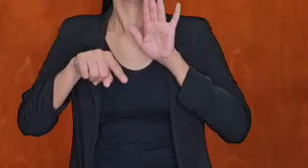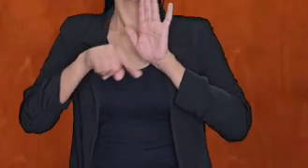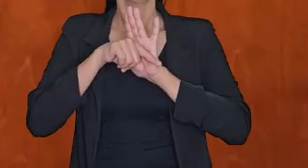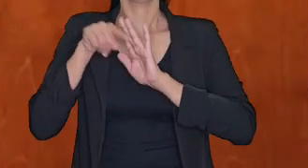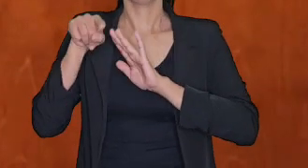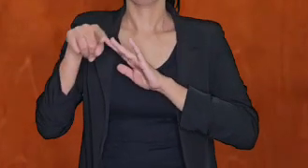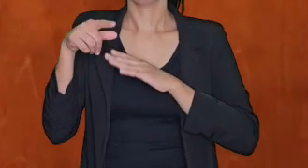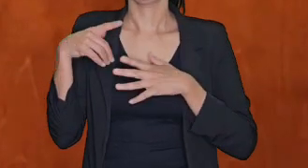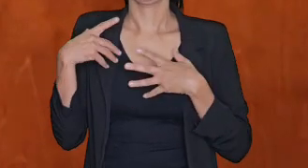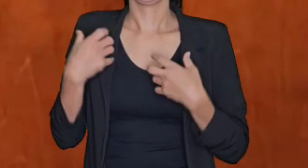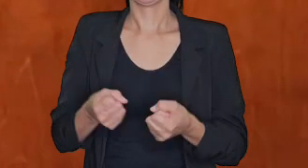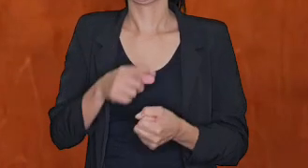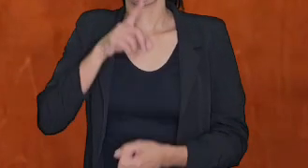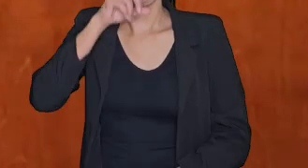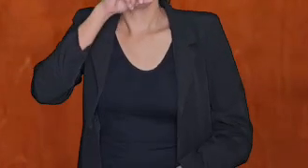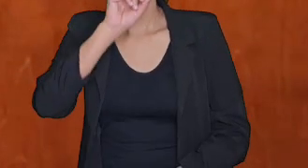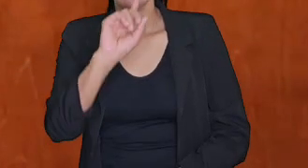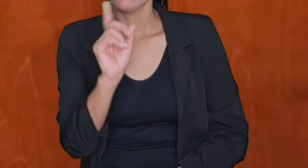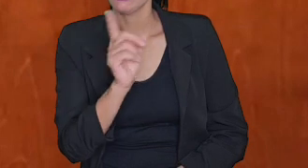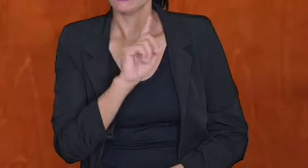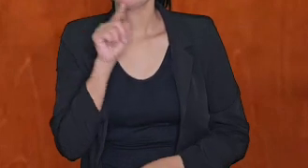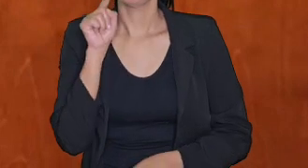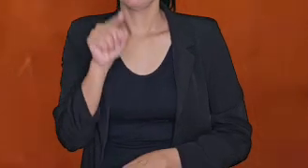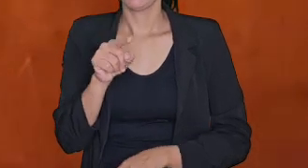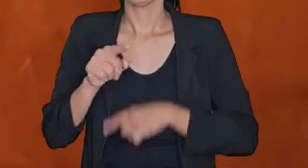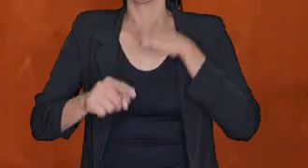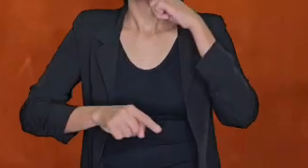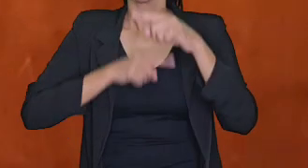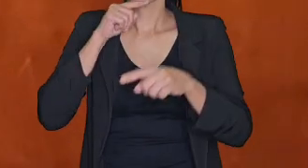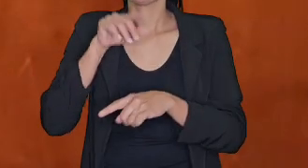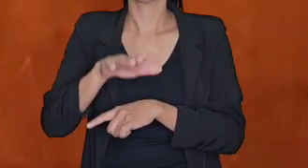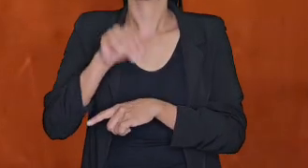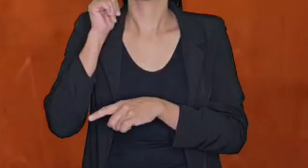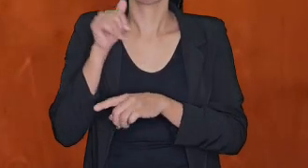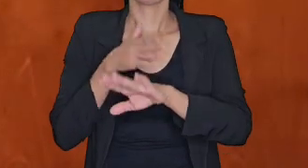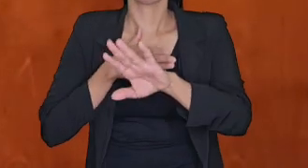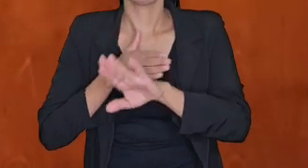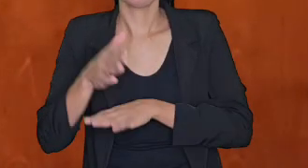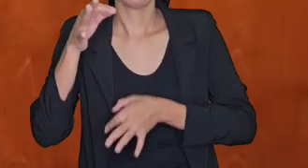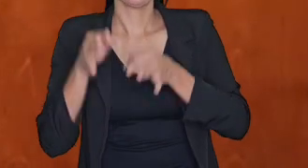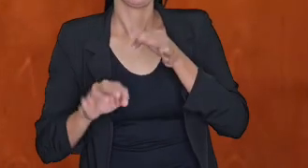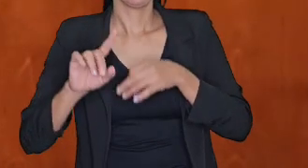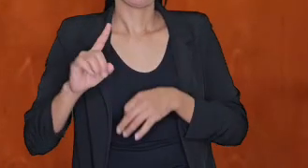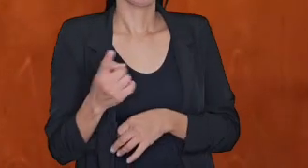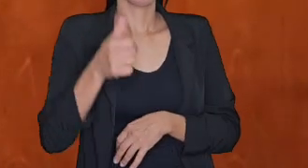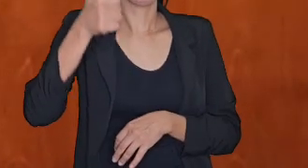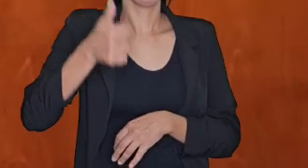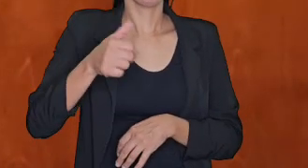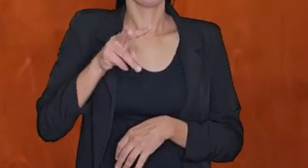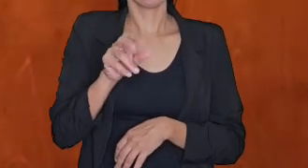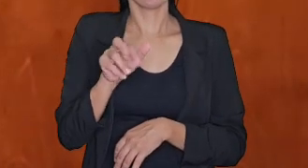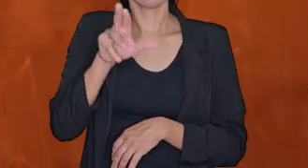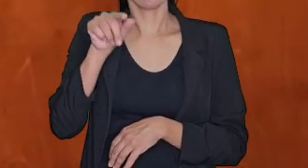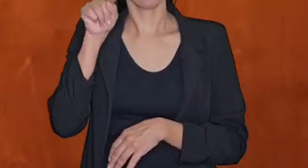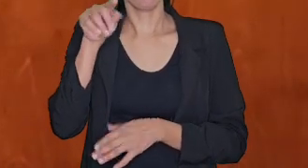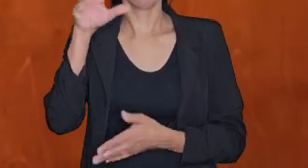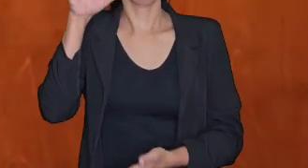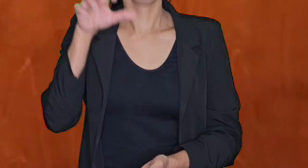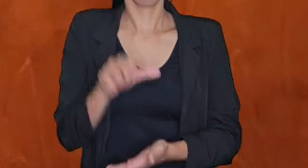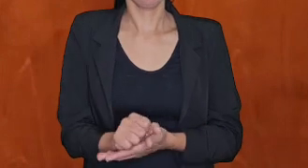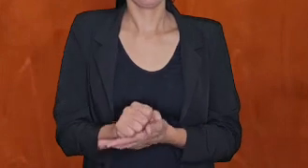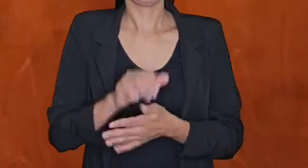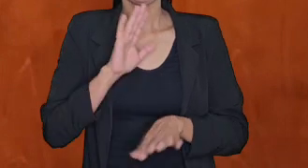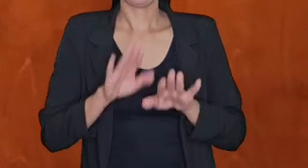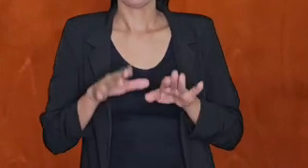de dispensa das certidões, ele não assume o risco, ele suscita a dúvida e vai para o juiz da